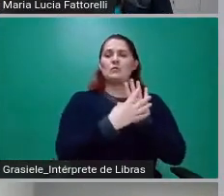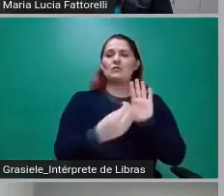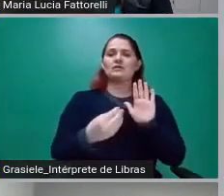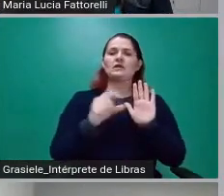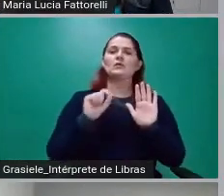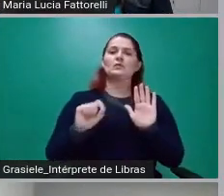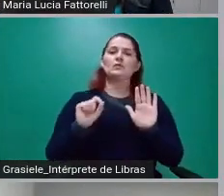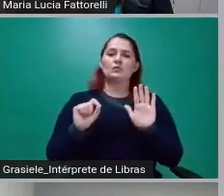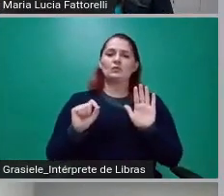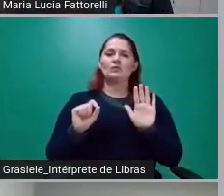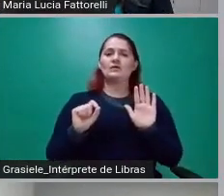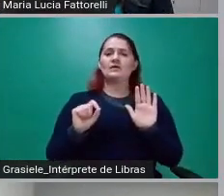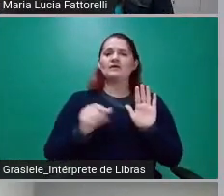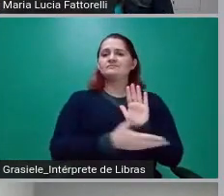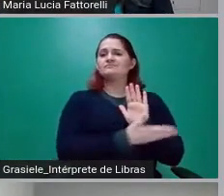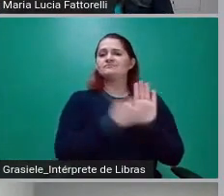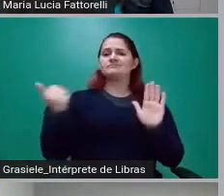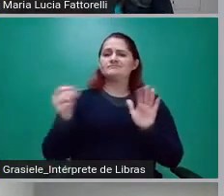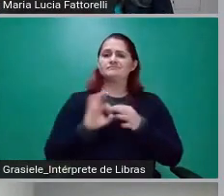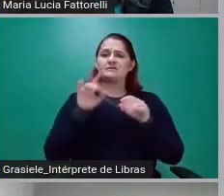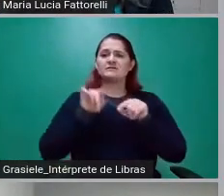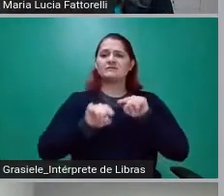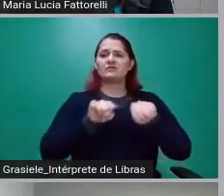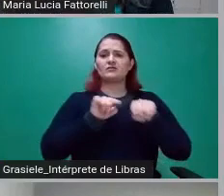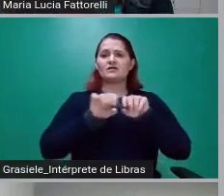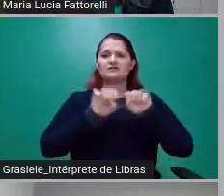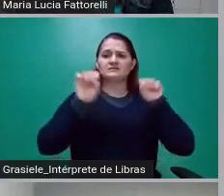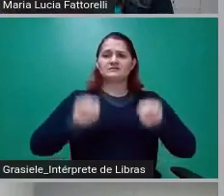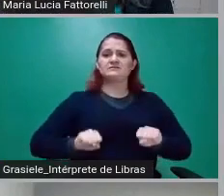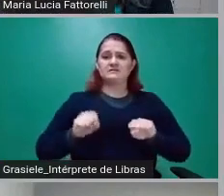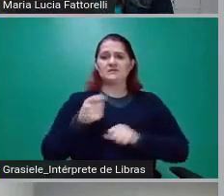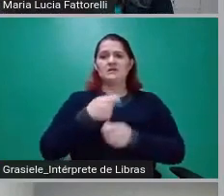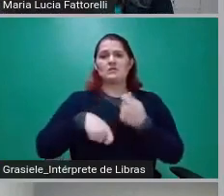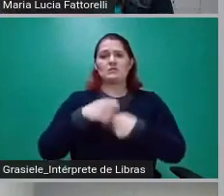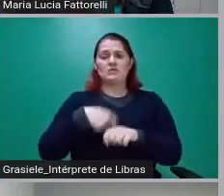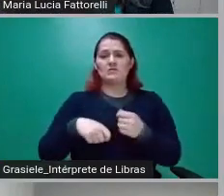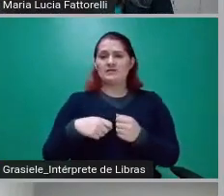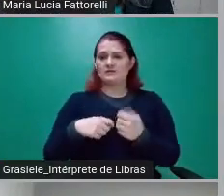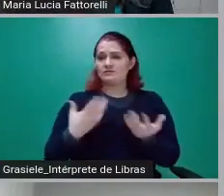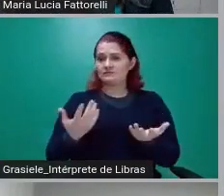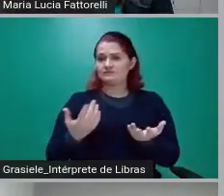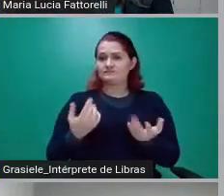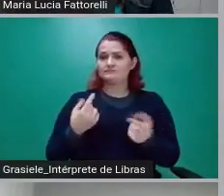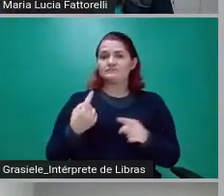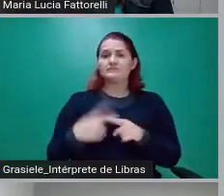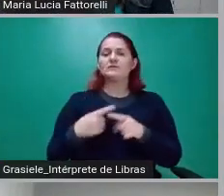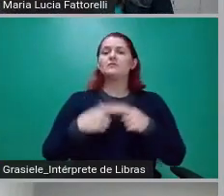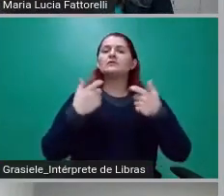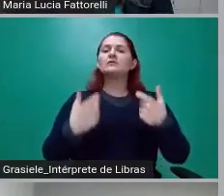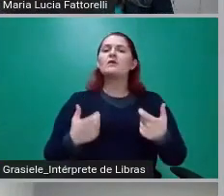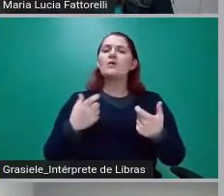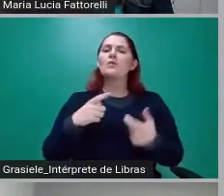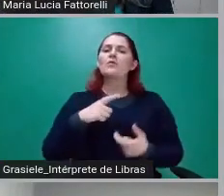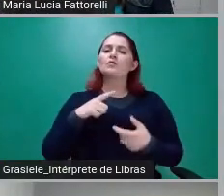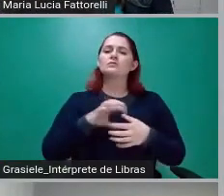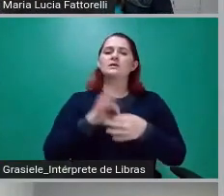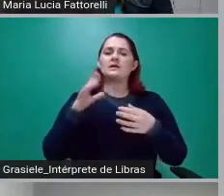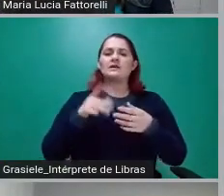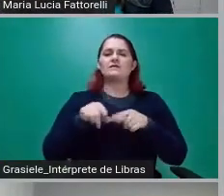a livre concorrência do sistema econômico. Onde há livre